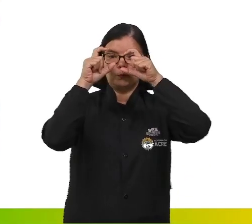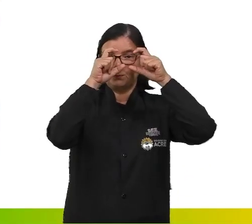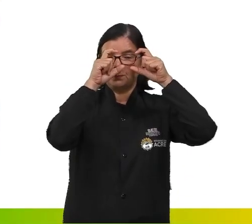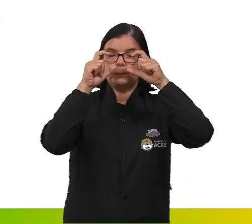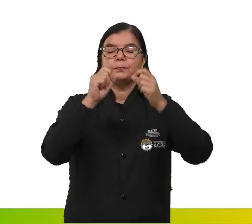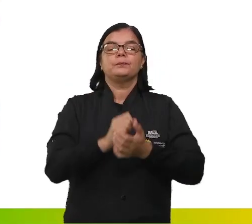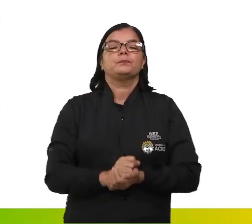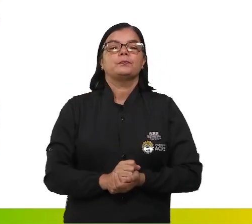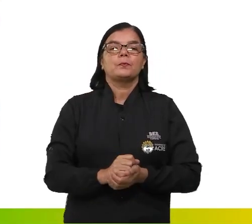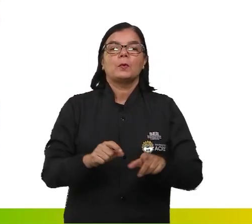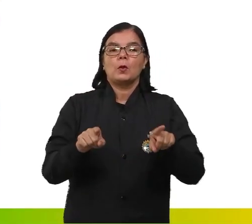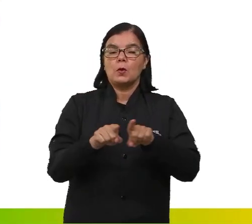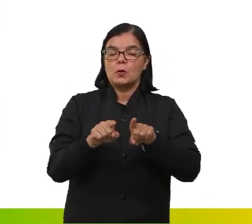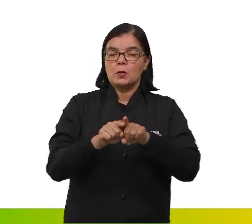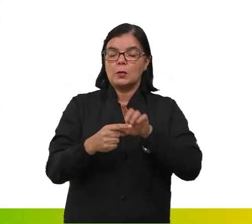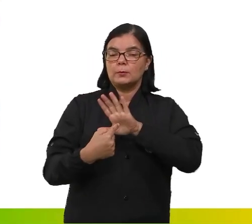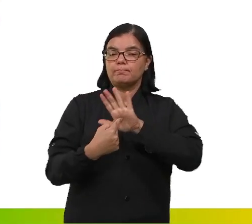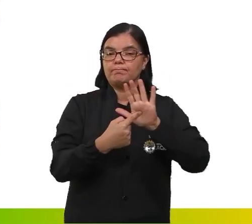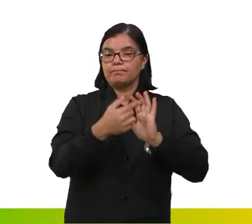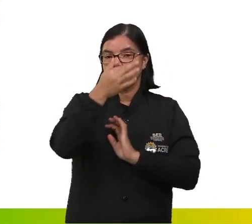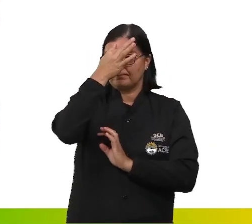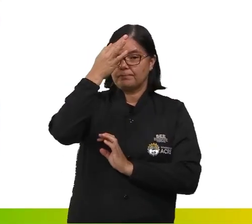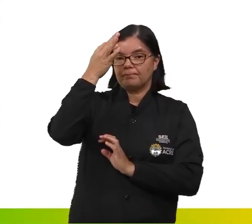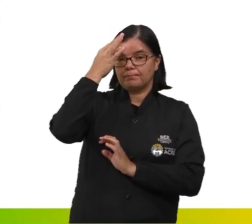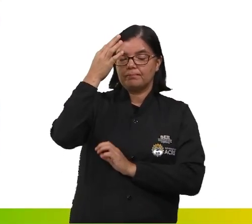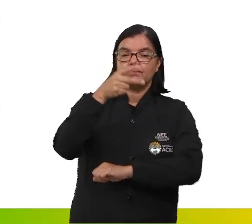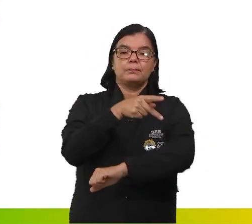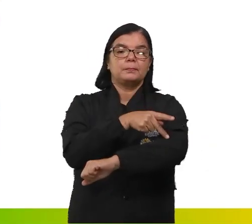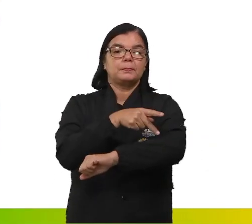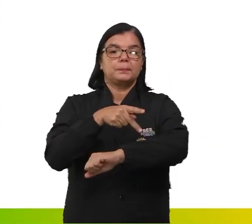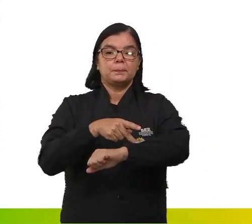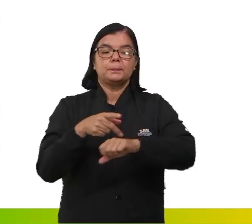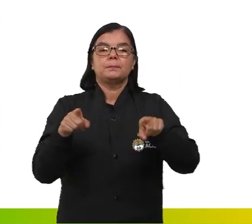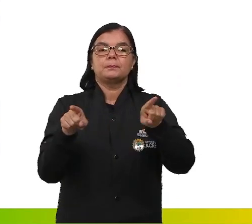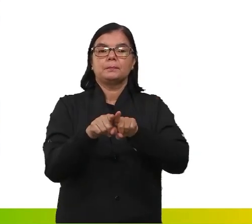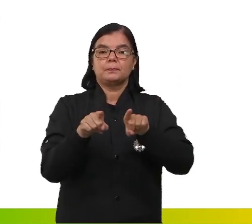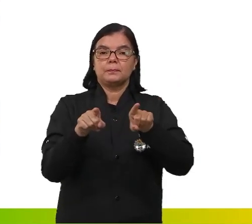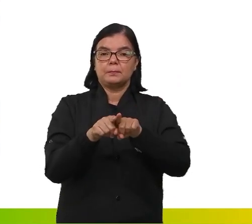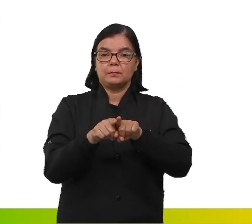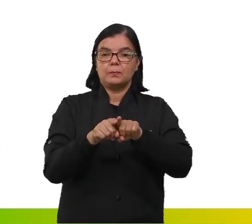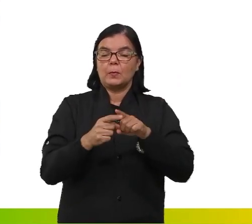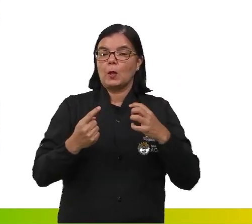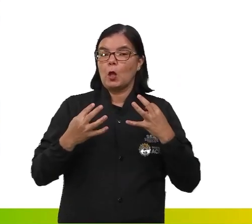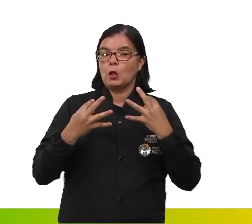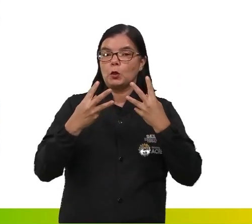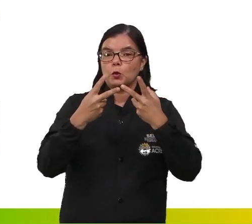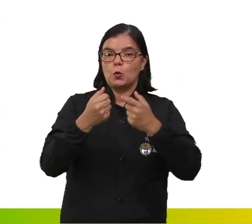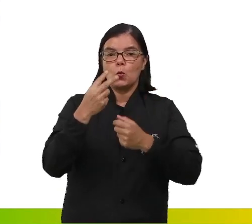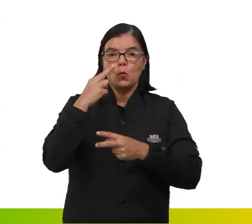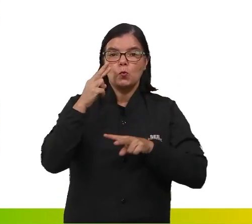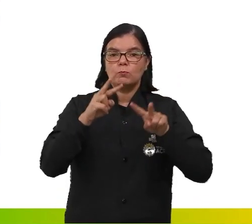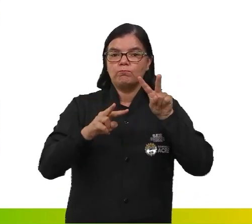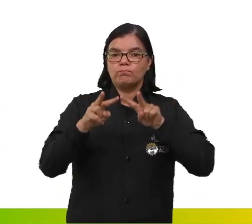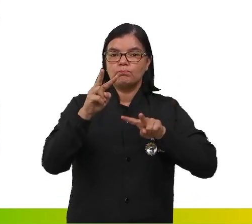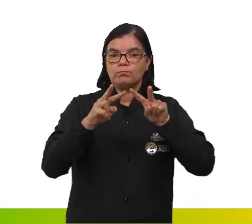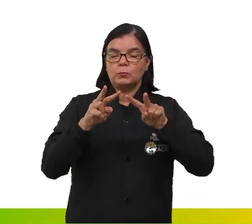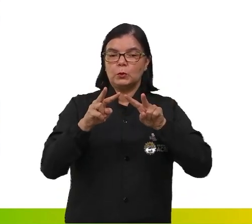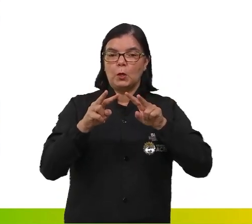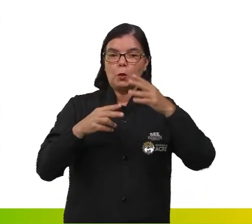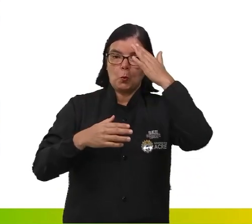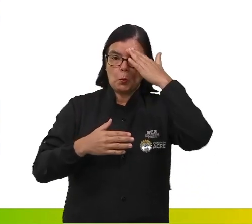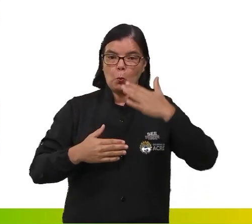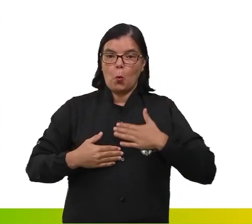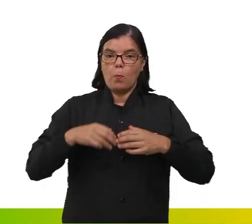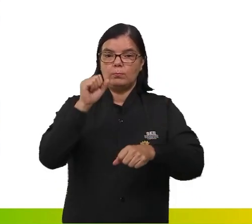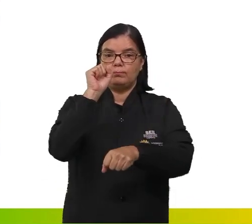representa a filosofia e a pedagogia também, porque ela olha para quase todos os lados sem mexer o corpo,